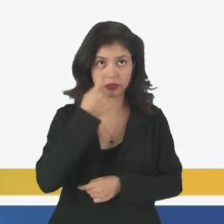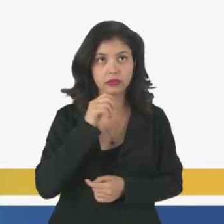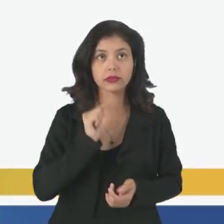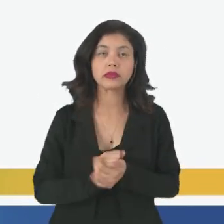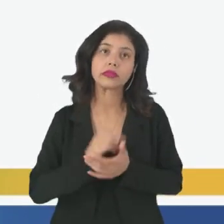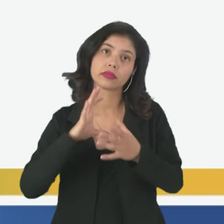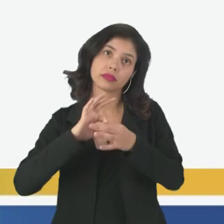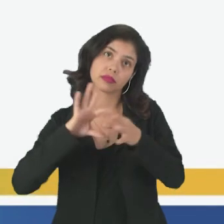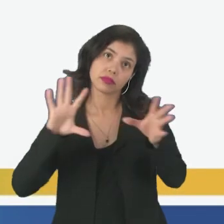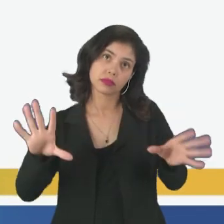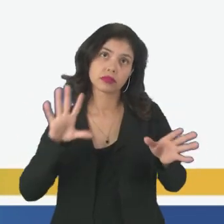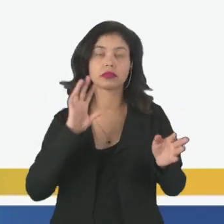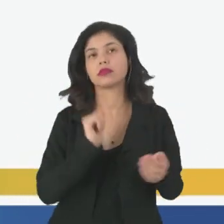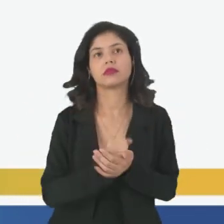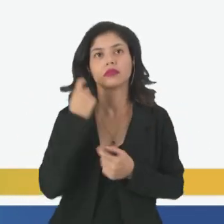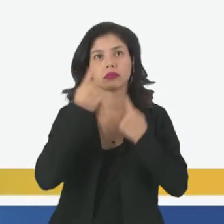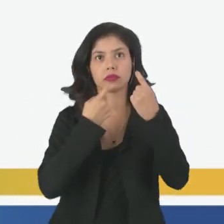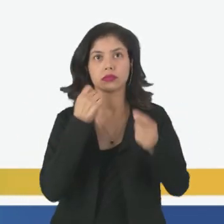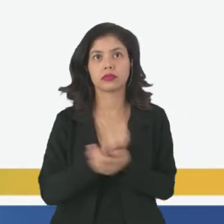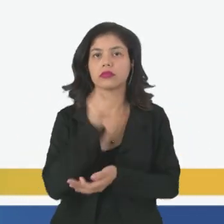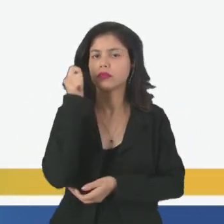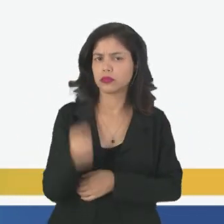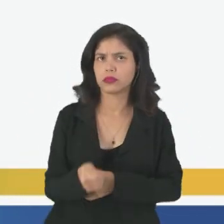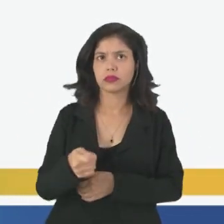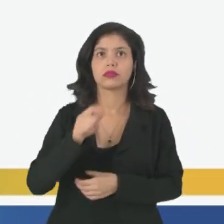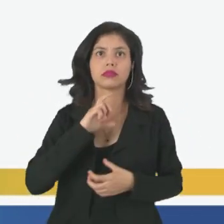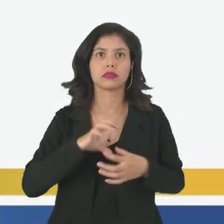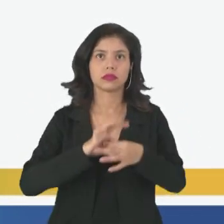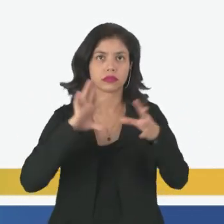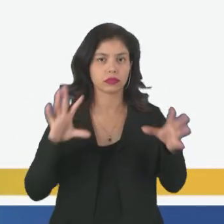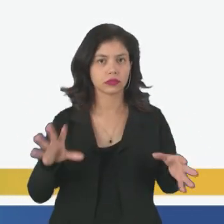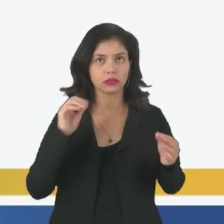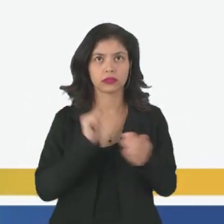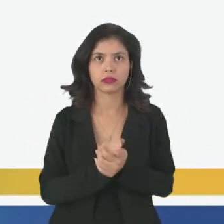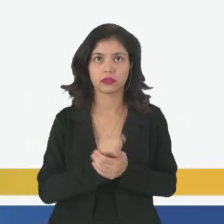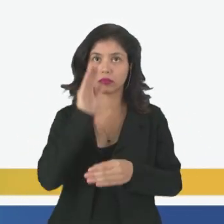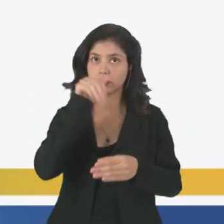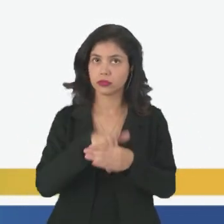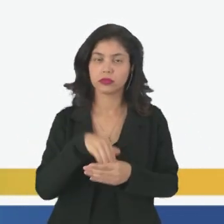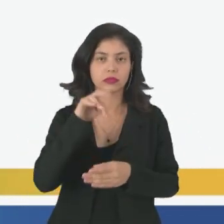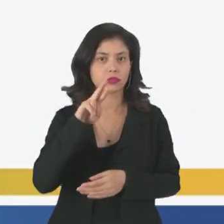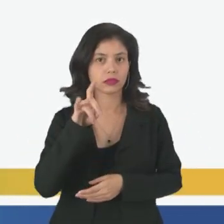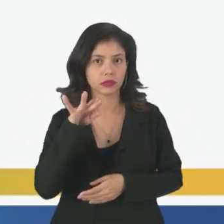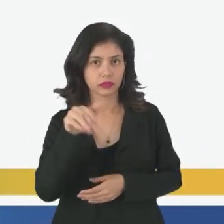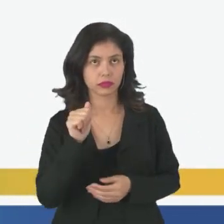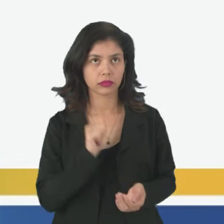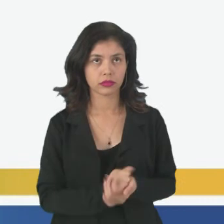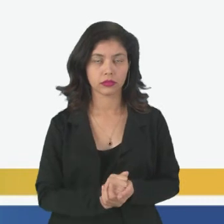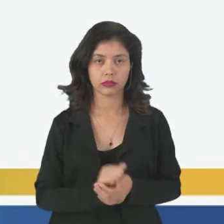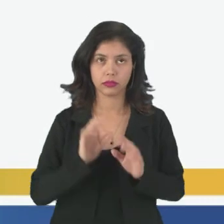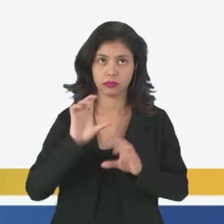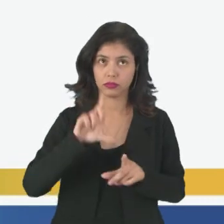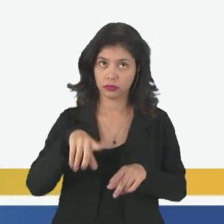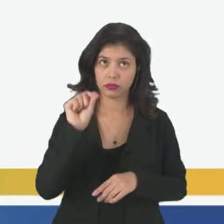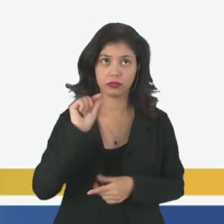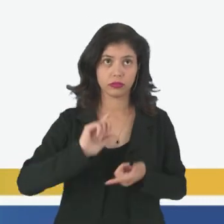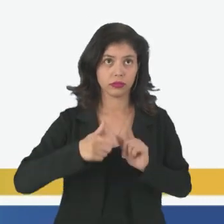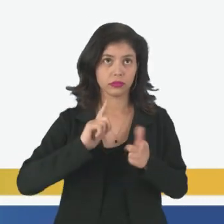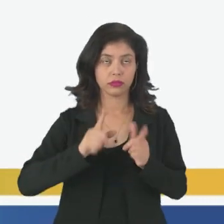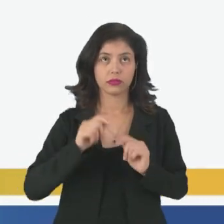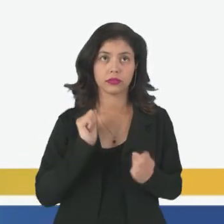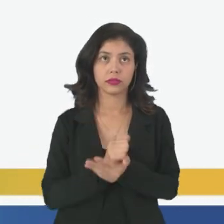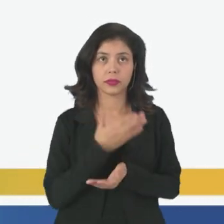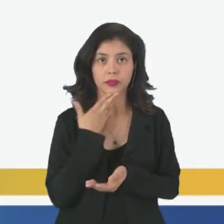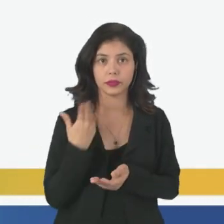de expressão. Ou D, liberdade de expressão, ditadura e eleições indiretas. A alternativa correta,